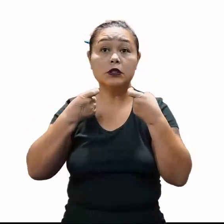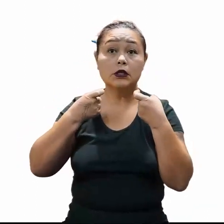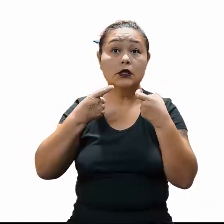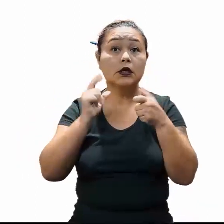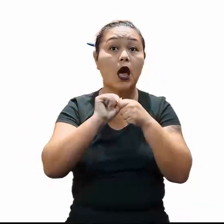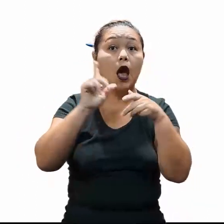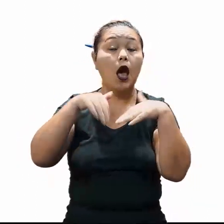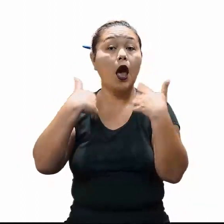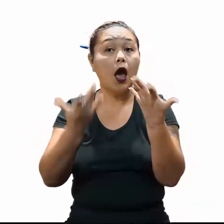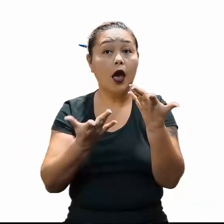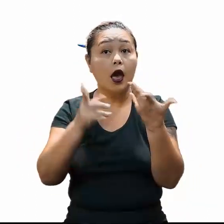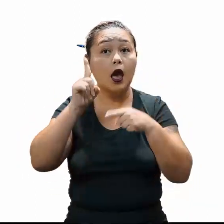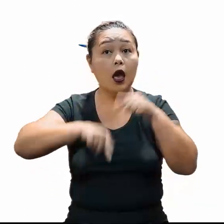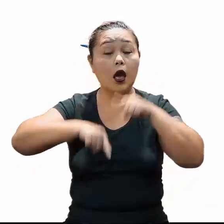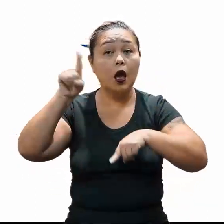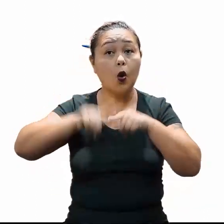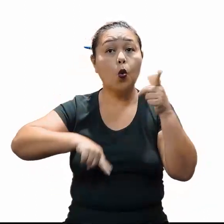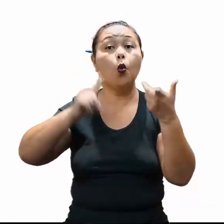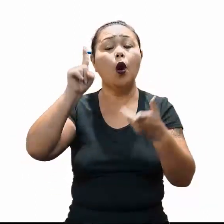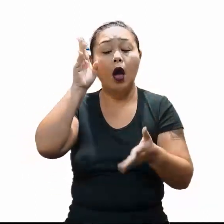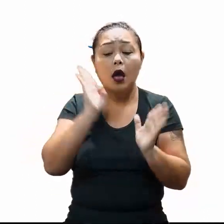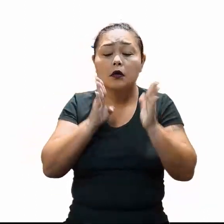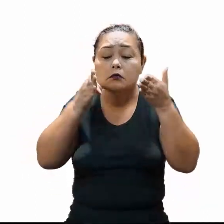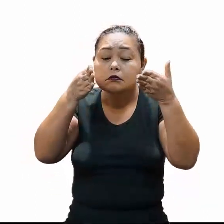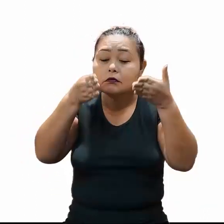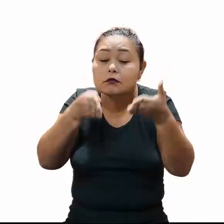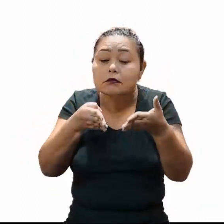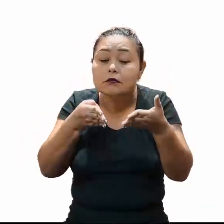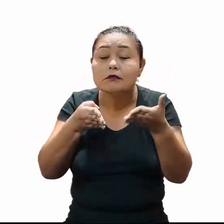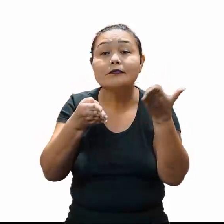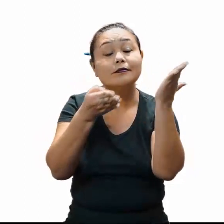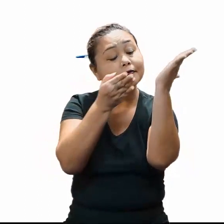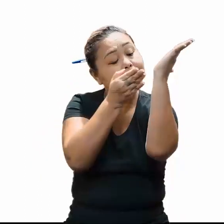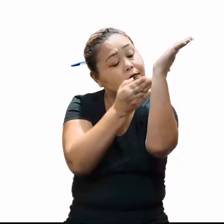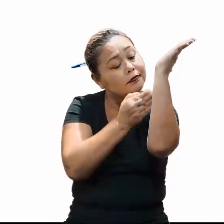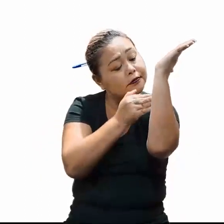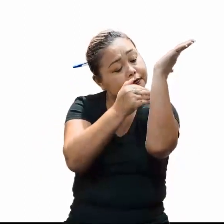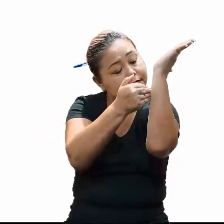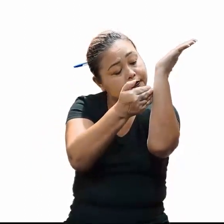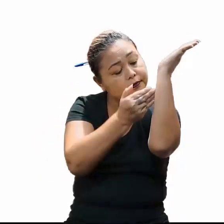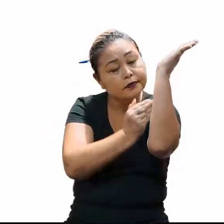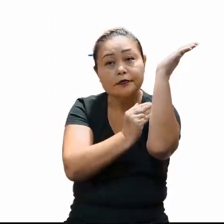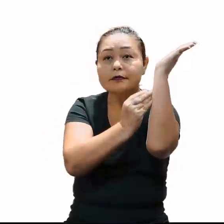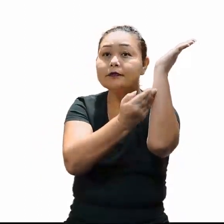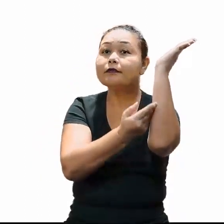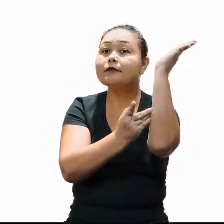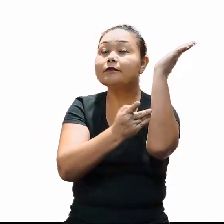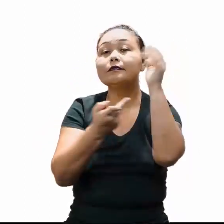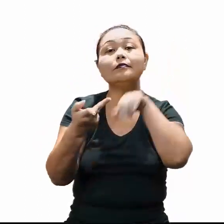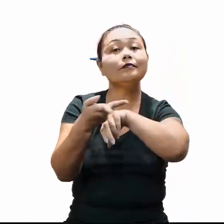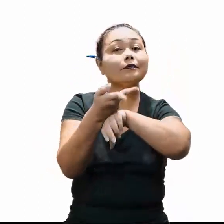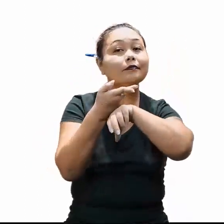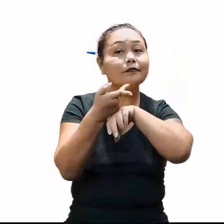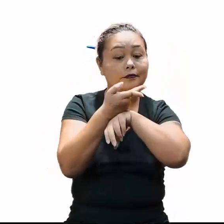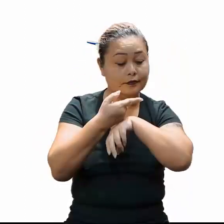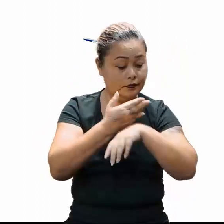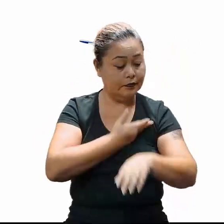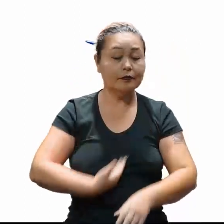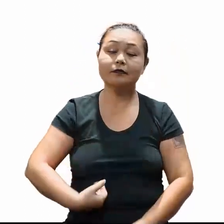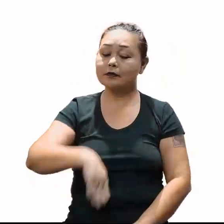usada para a guerra era justamente a borracha. Aí ele vai procurar o governo